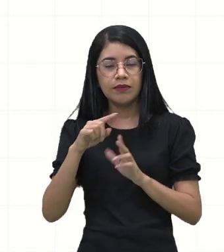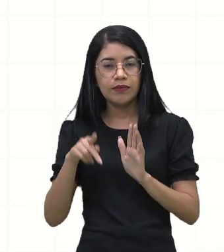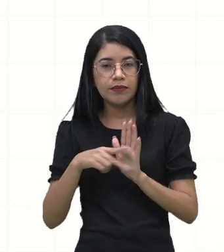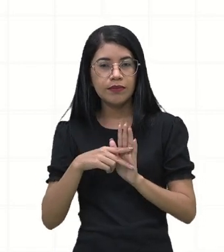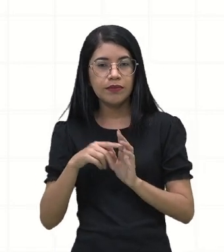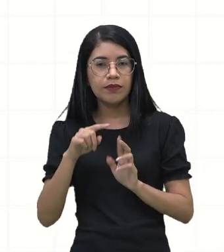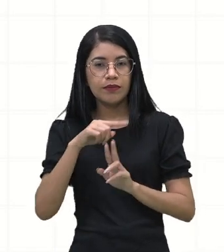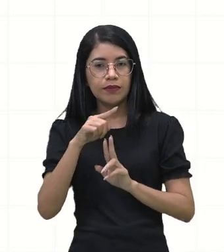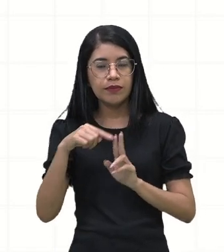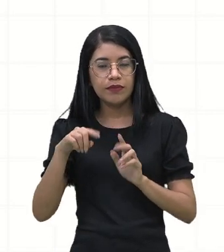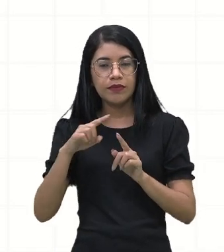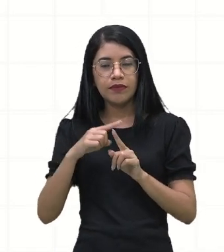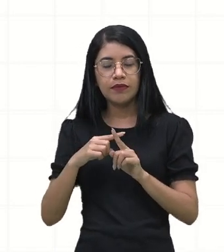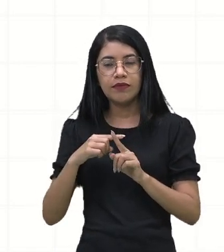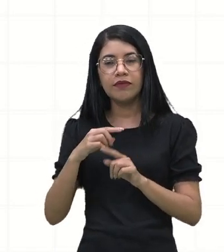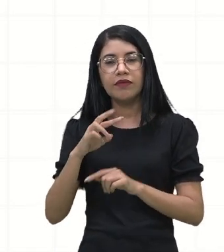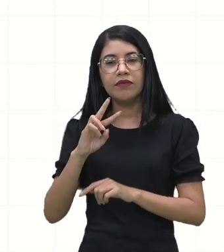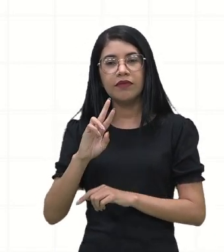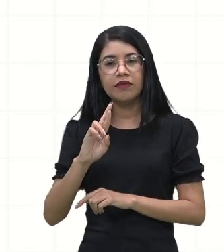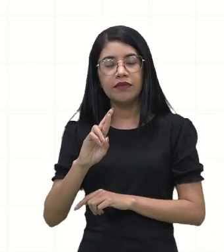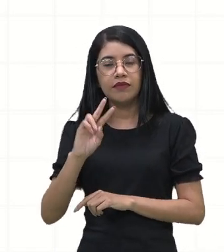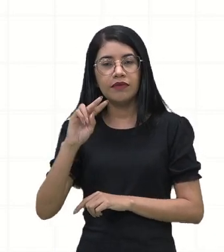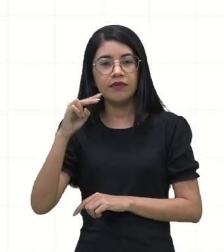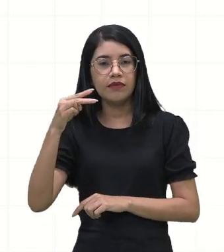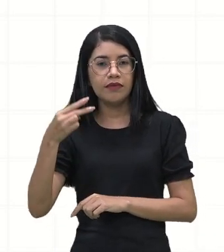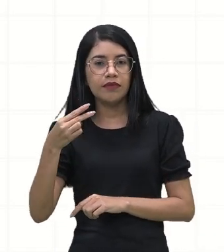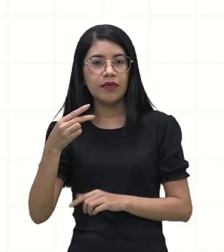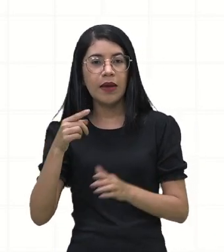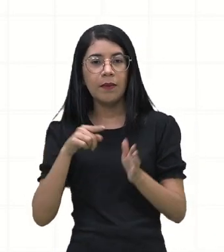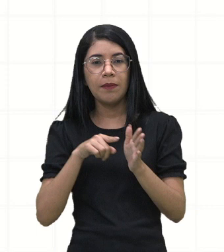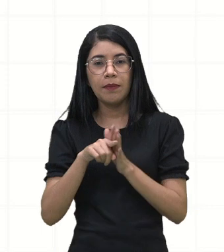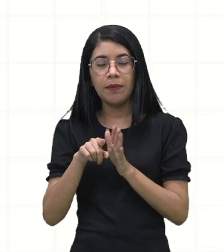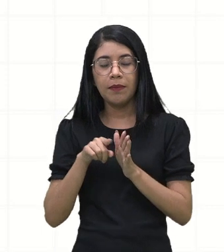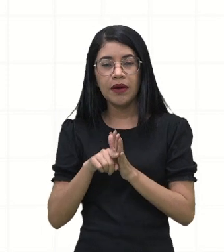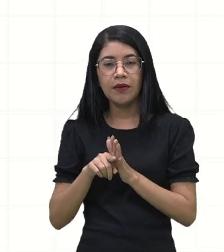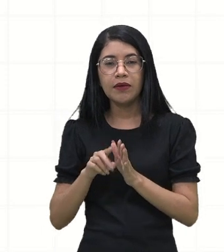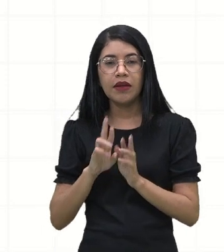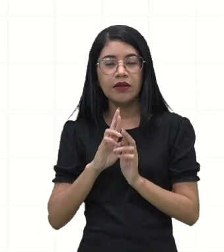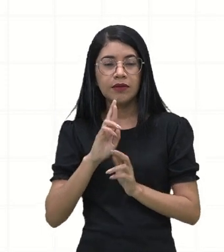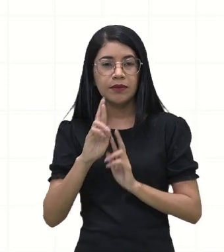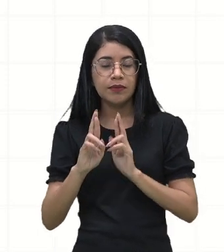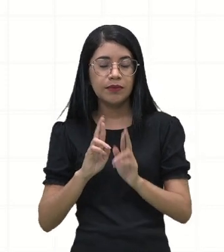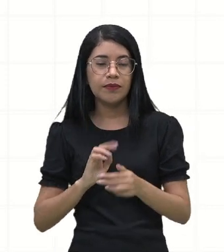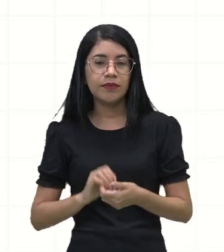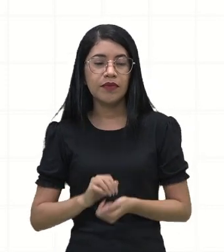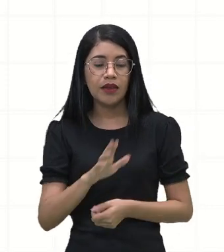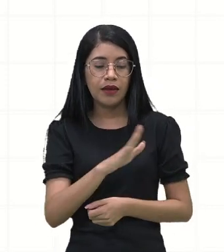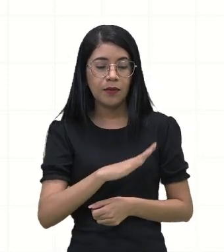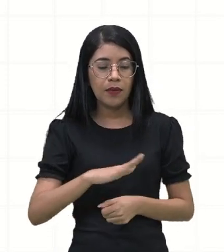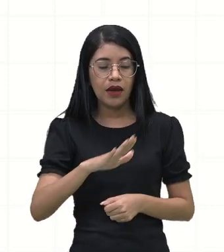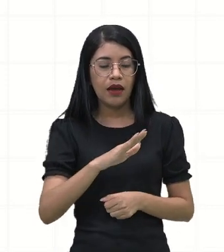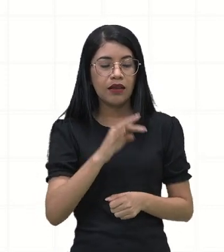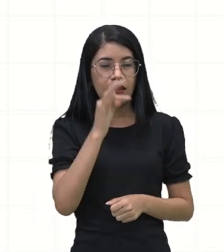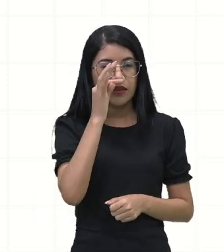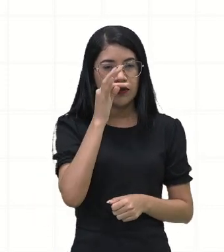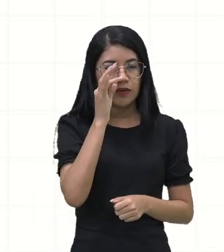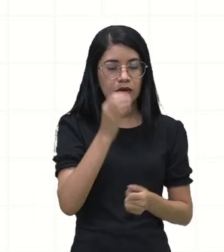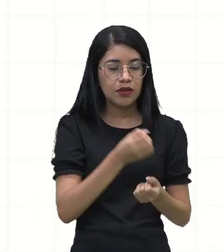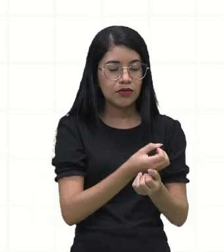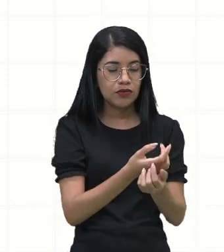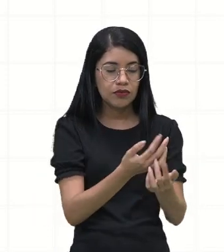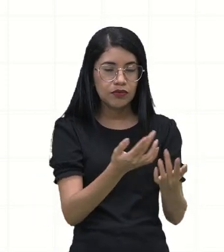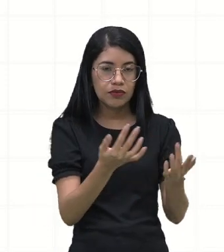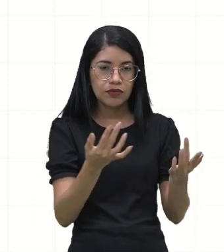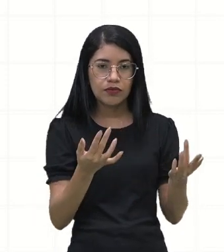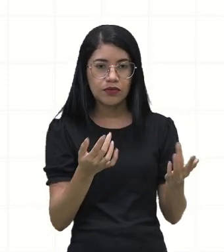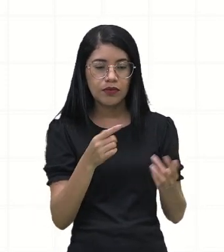responder as seguintes questões. Número 1, primeiro canteiro de flores. Né? O número 1 aí, ó, primeiro canteiro